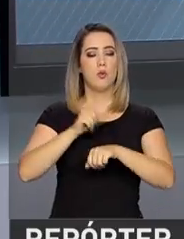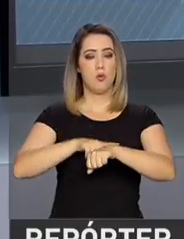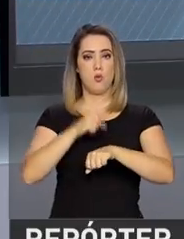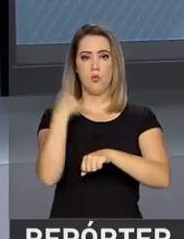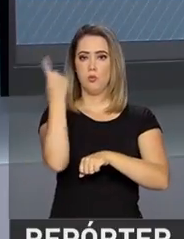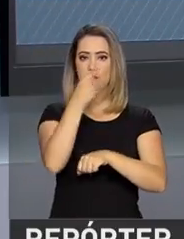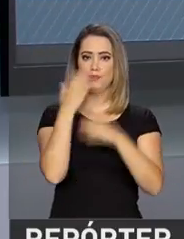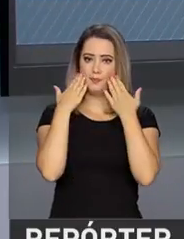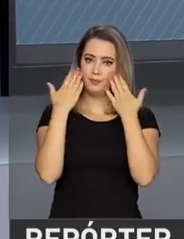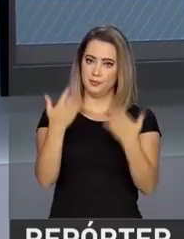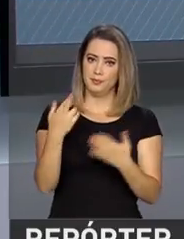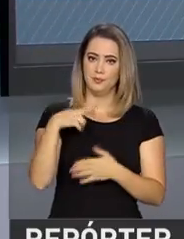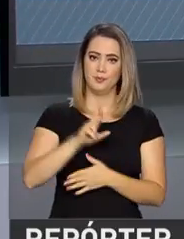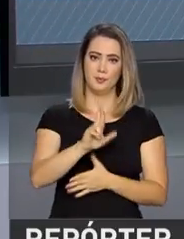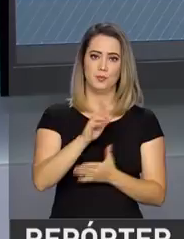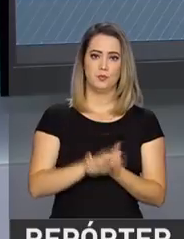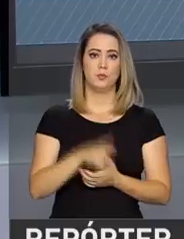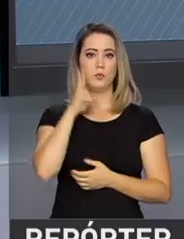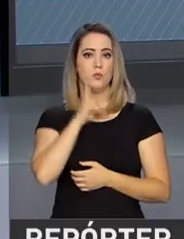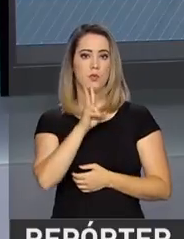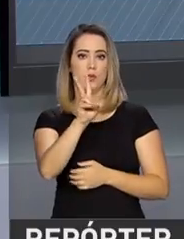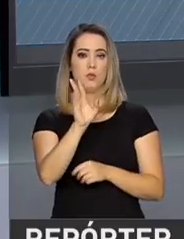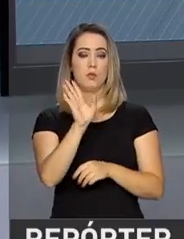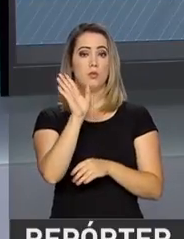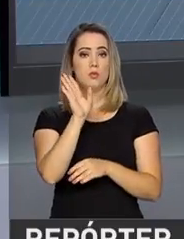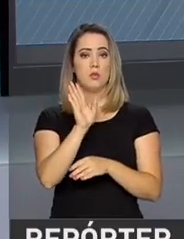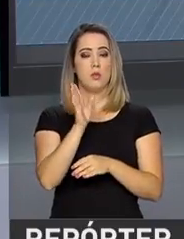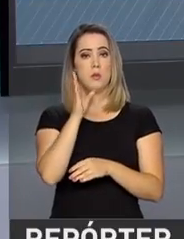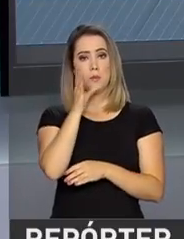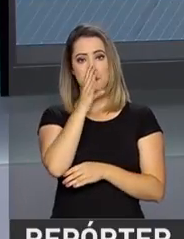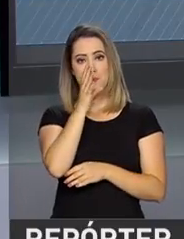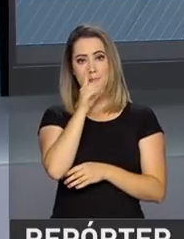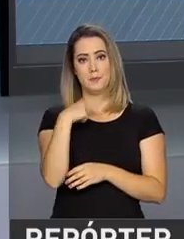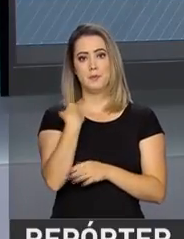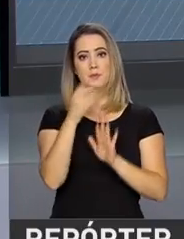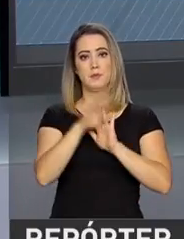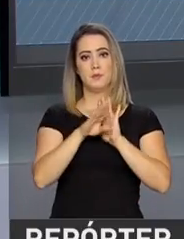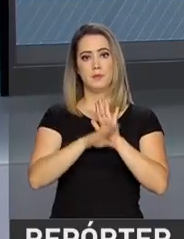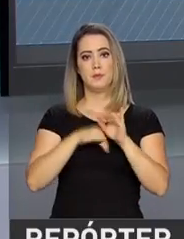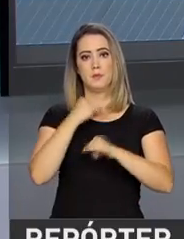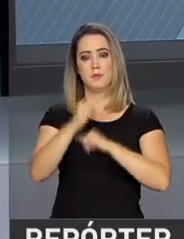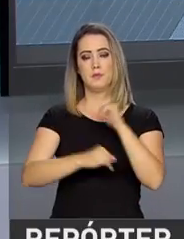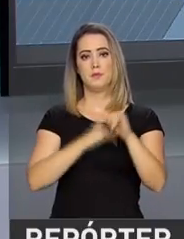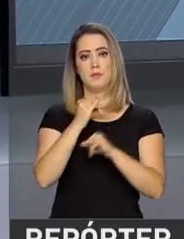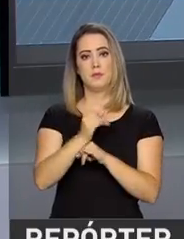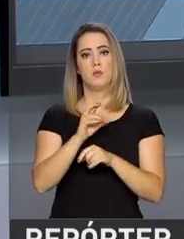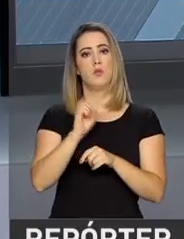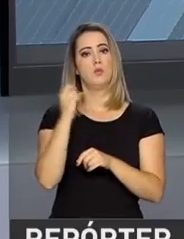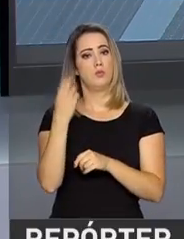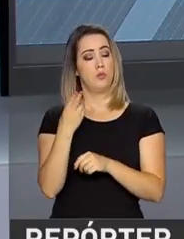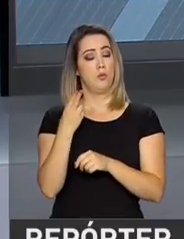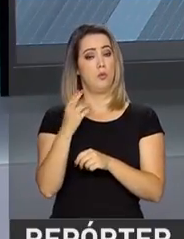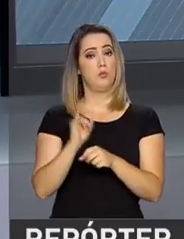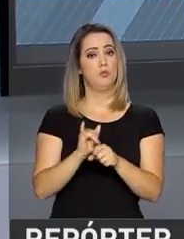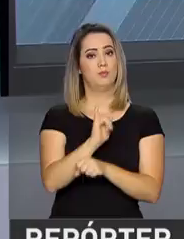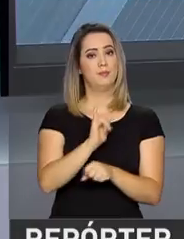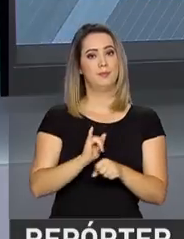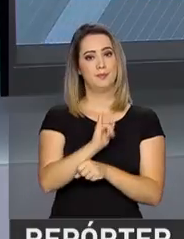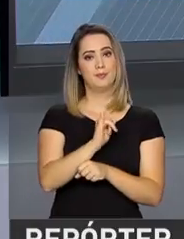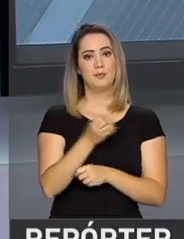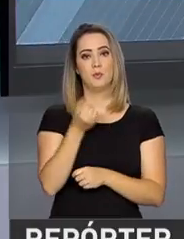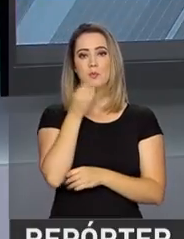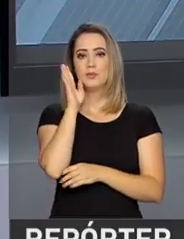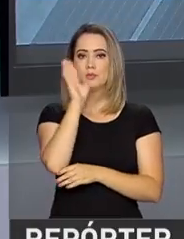na próxima edição do Repórter NBR. Você pode acompanhar a nossa programação pela internet no site da NBR ou no nosso canal no